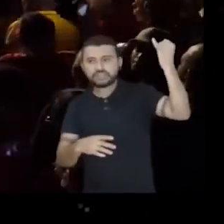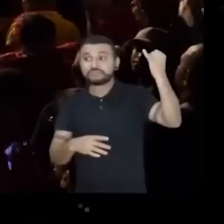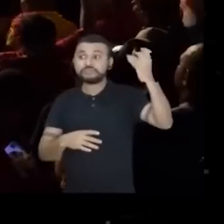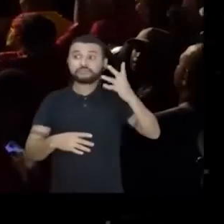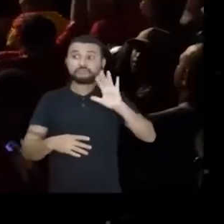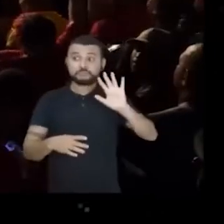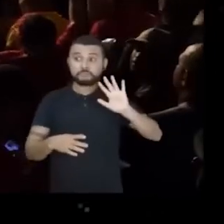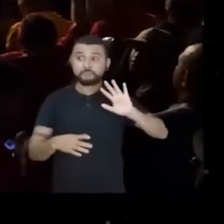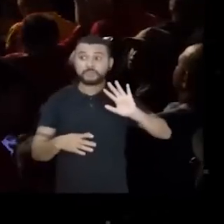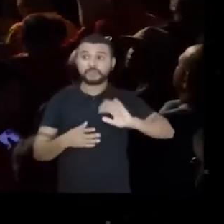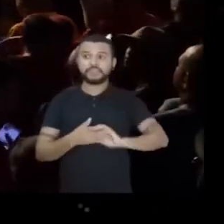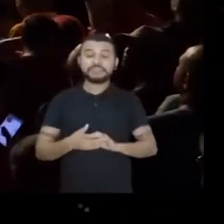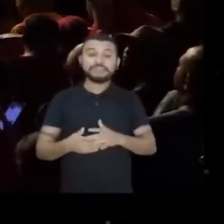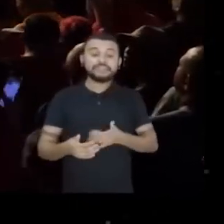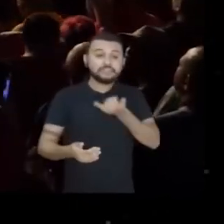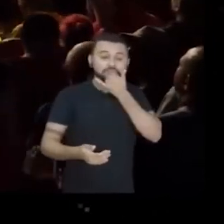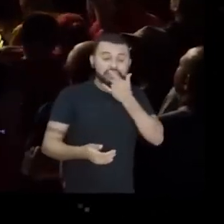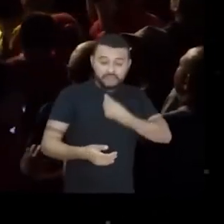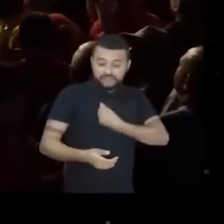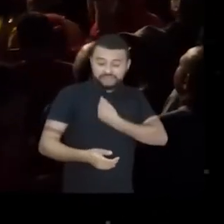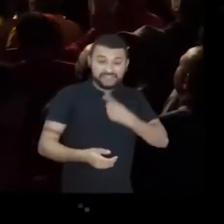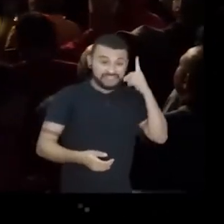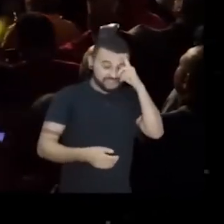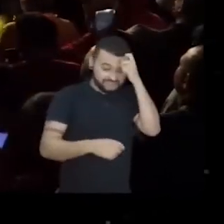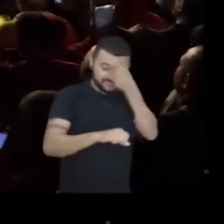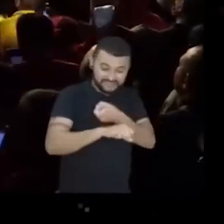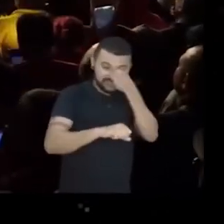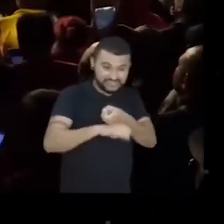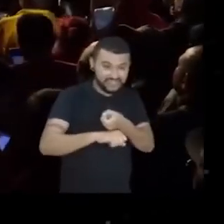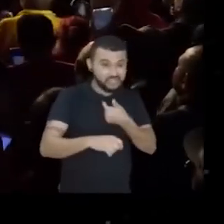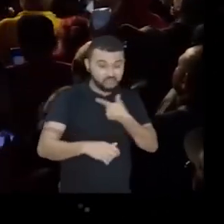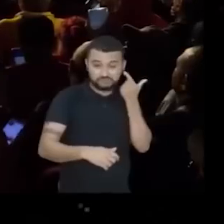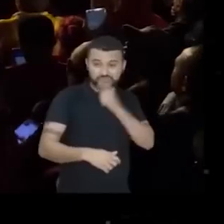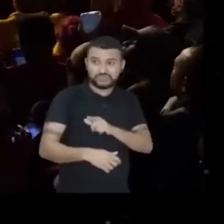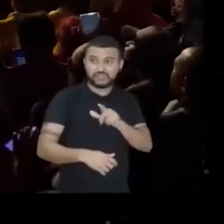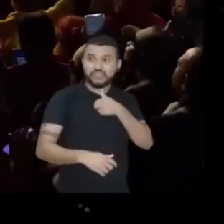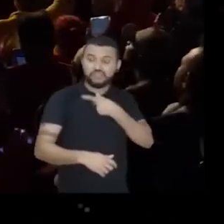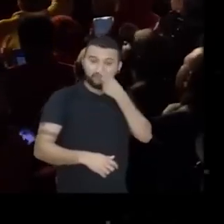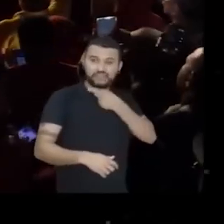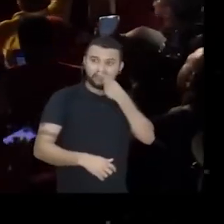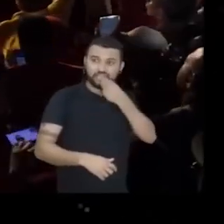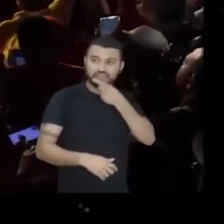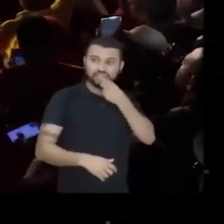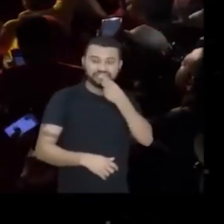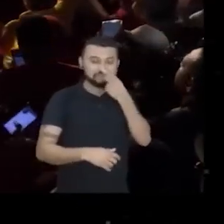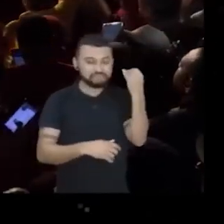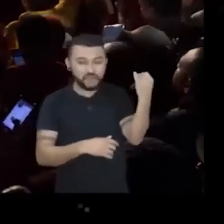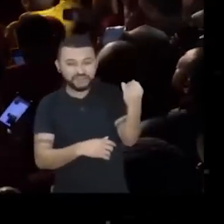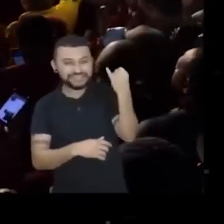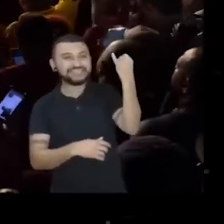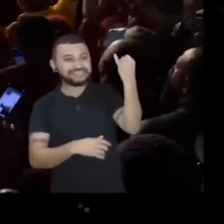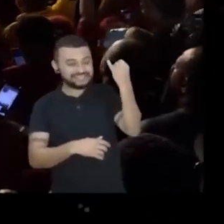é que a vida é dura. Que é o fato de que eu acho fundamental eleger